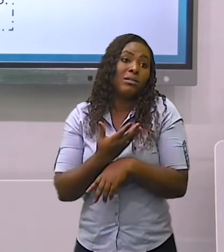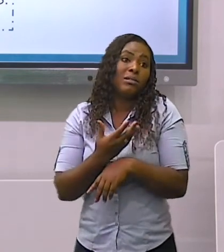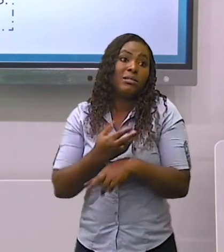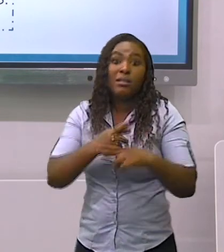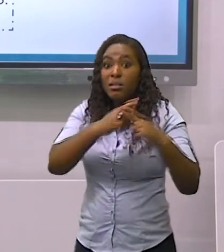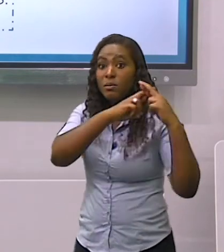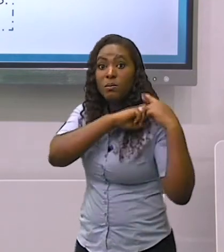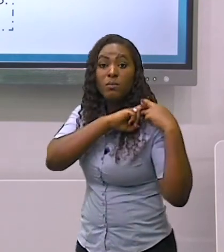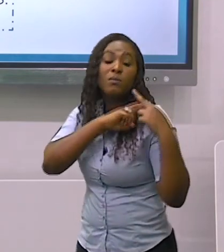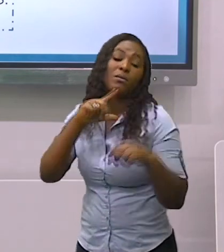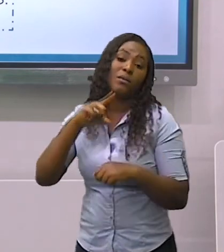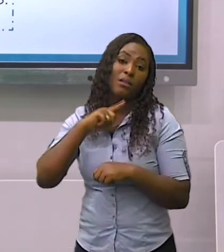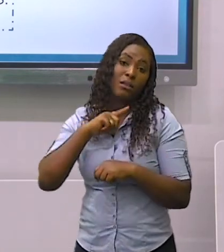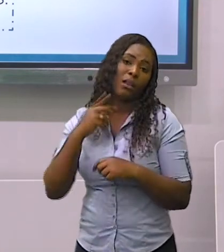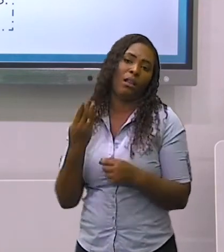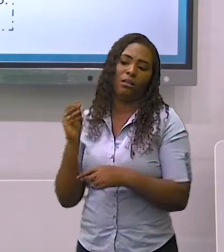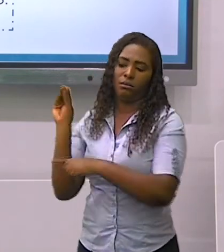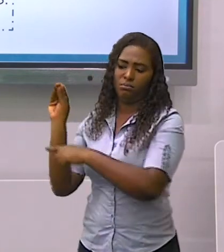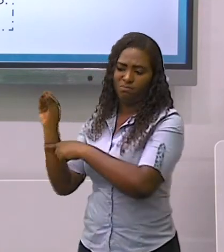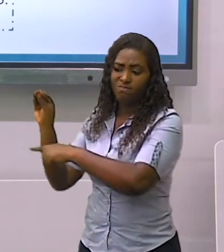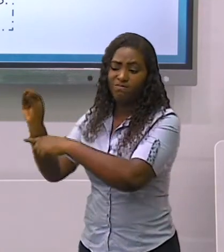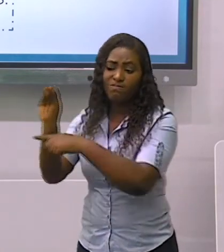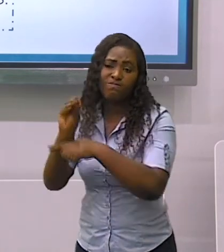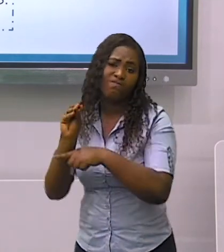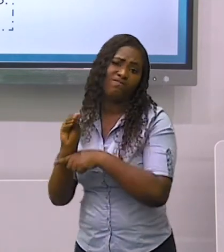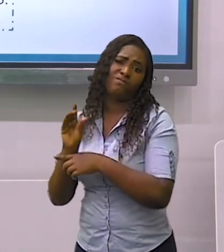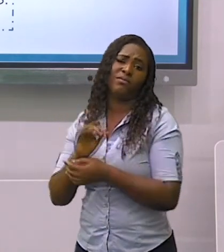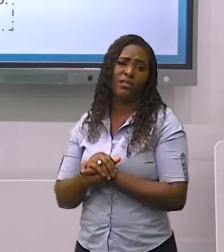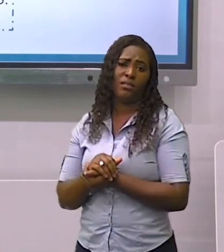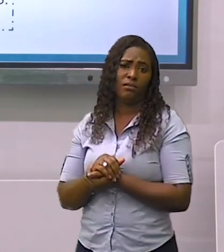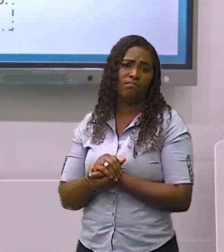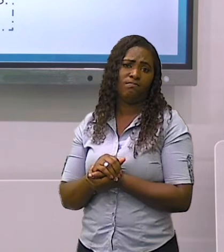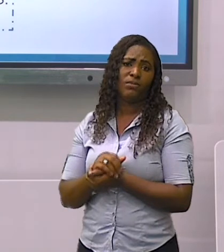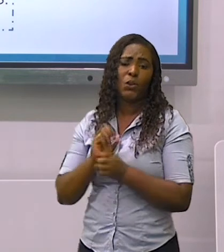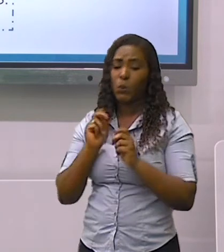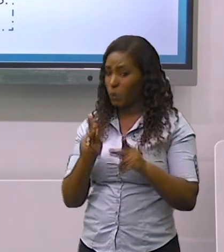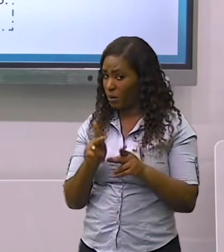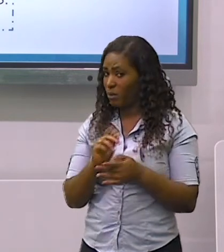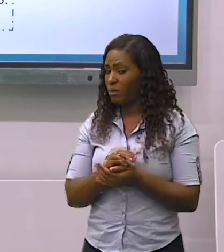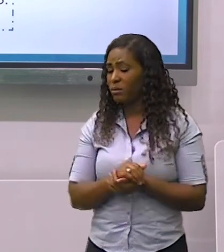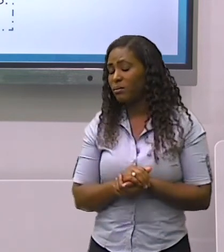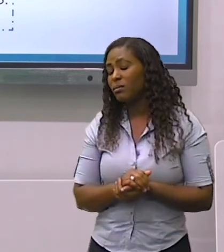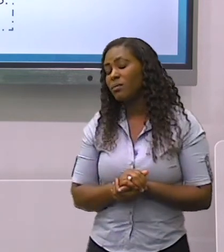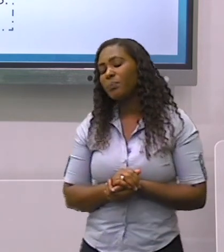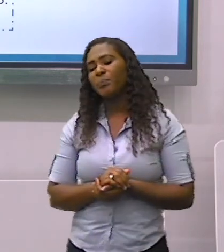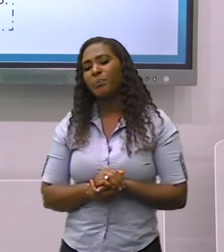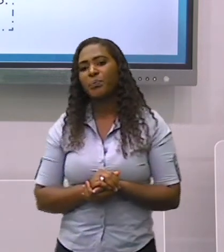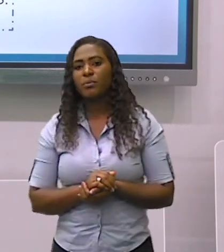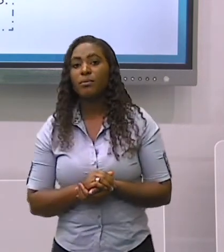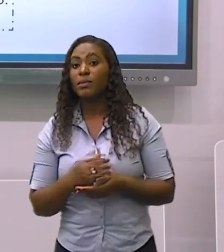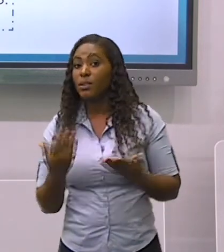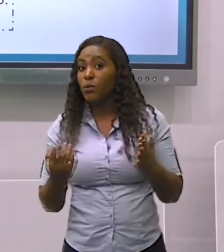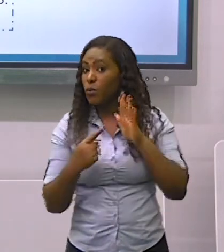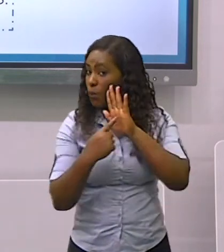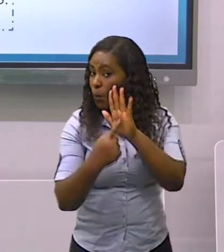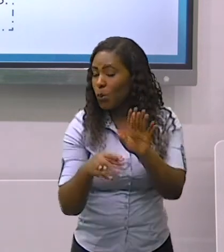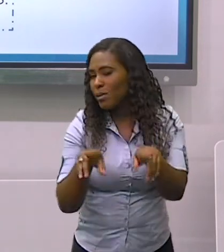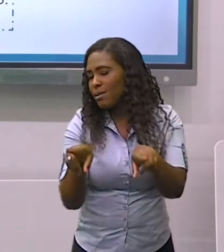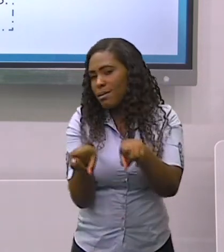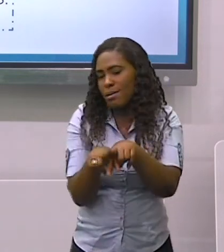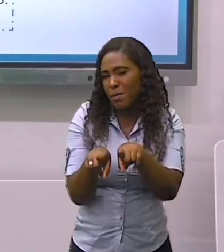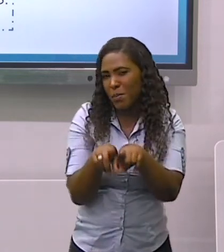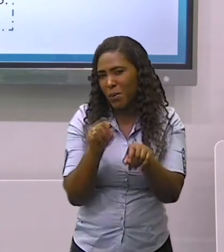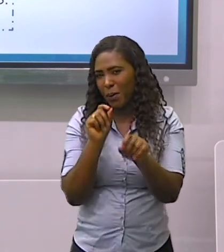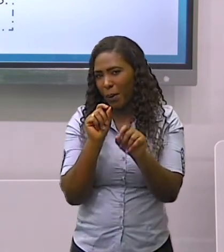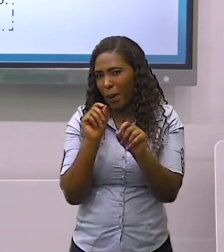espaços públicos e também da sua destruição. Vou apresentar agora algumas